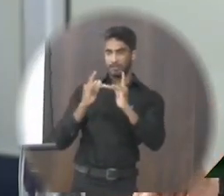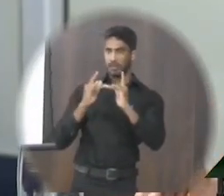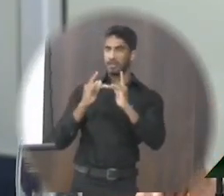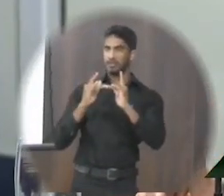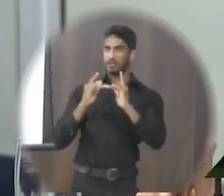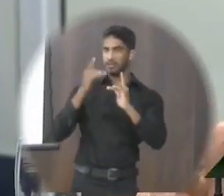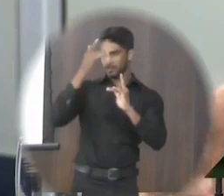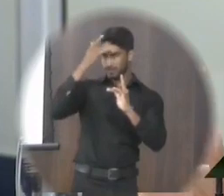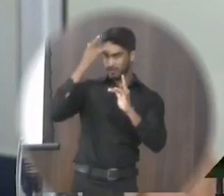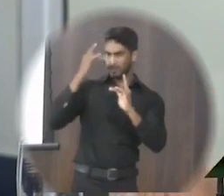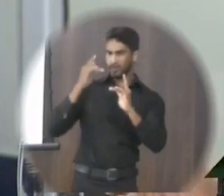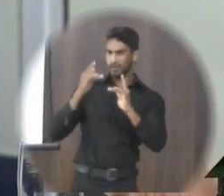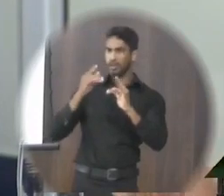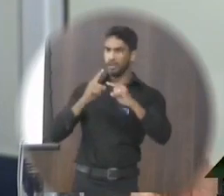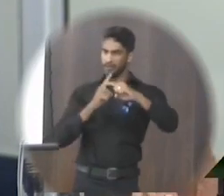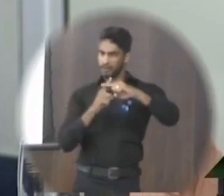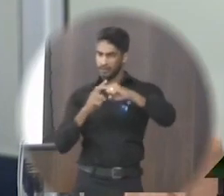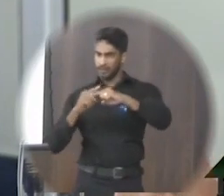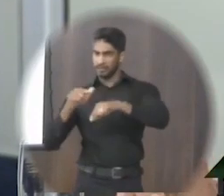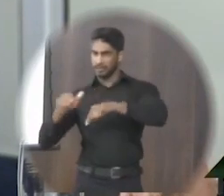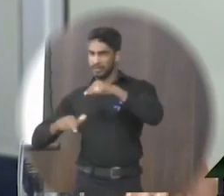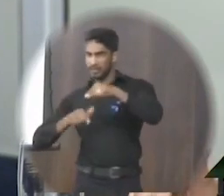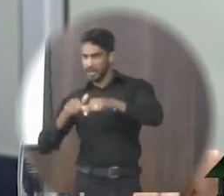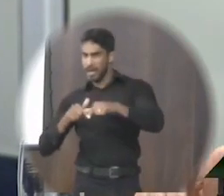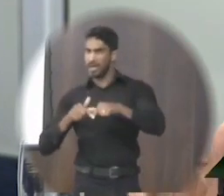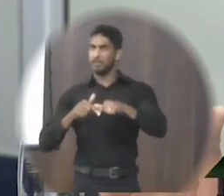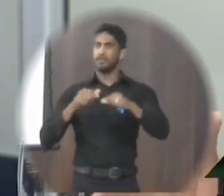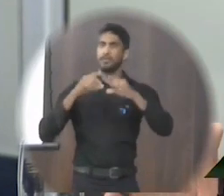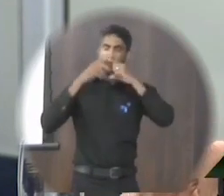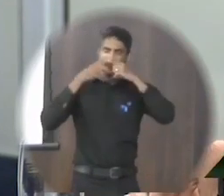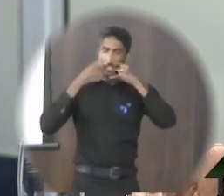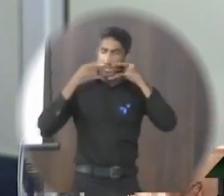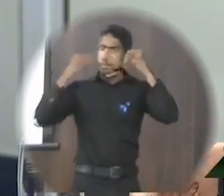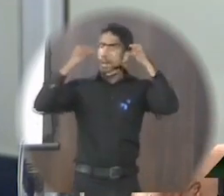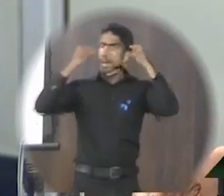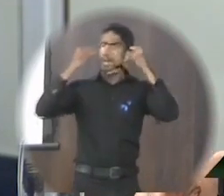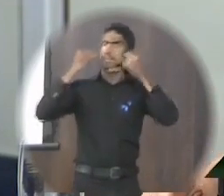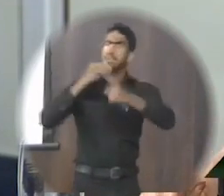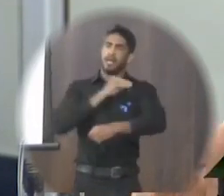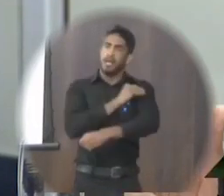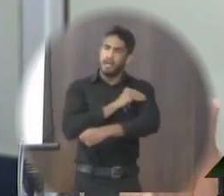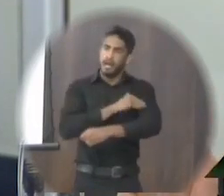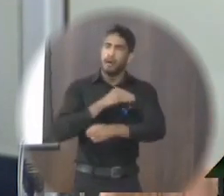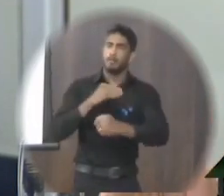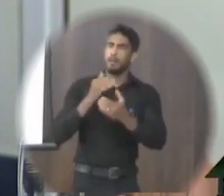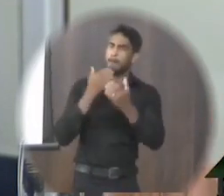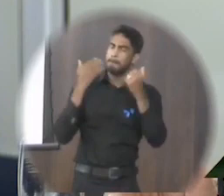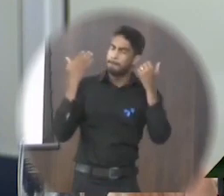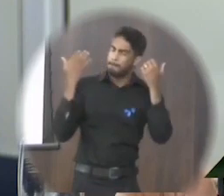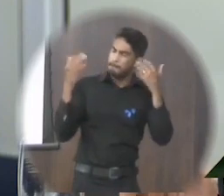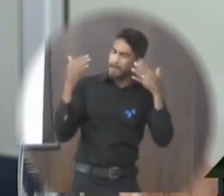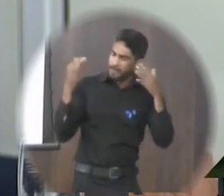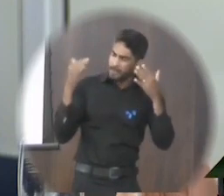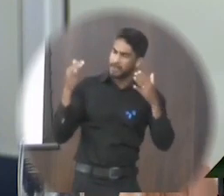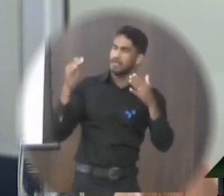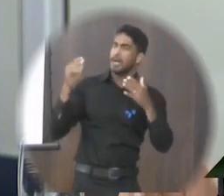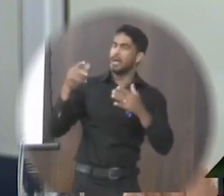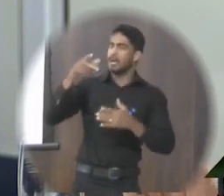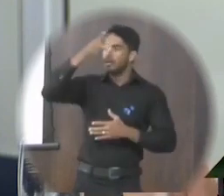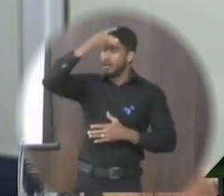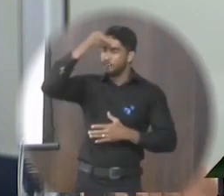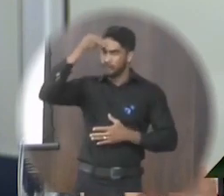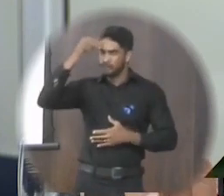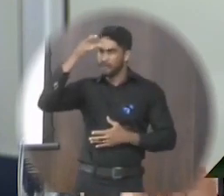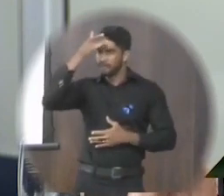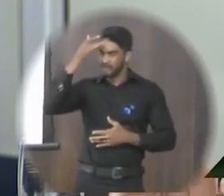lá, exibindo máscara, álcool gel. E também parabenizar o senhor prefeito, todos os garis que